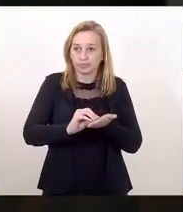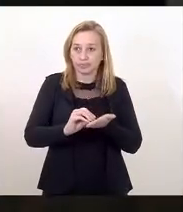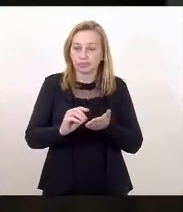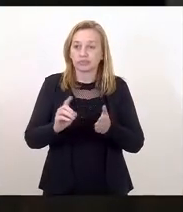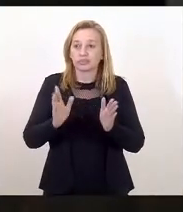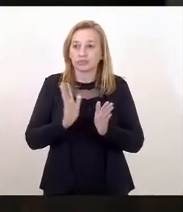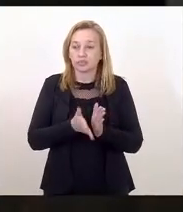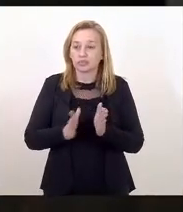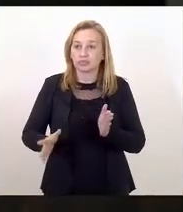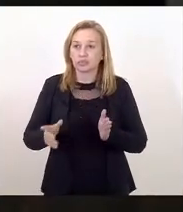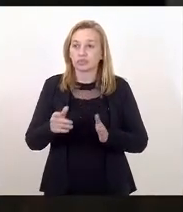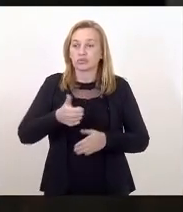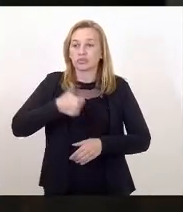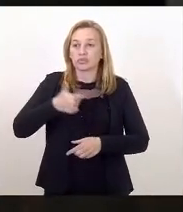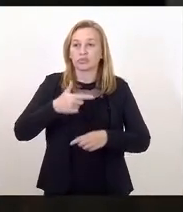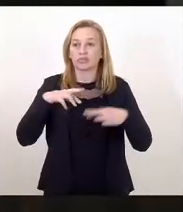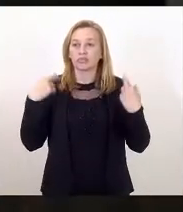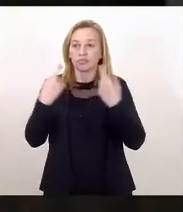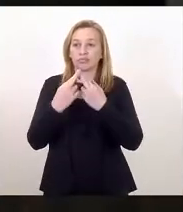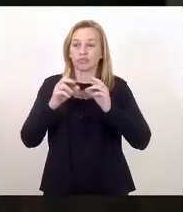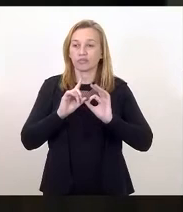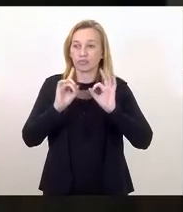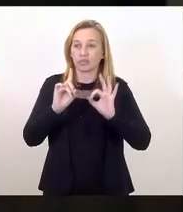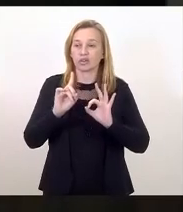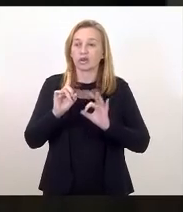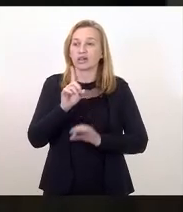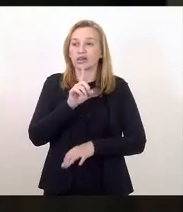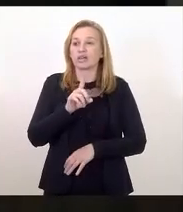passa-se a ordem da segunda sessão extraordinária do dia 17 de agosto.